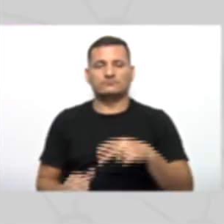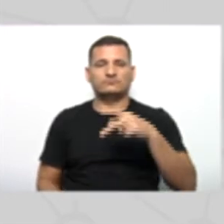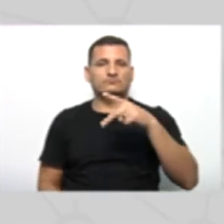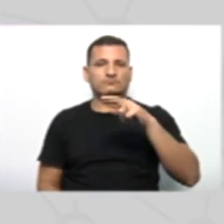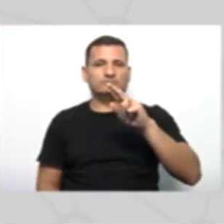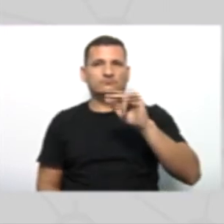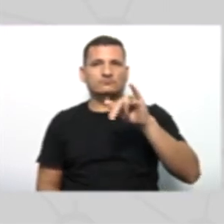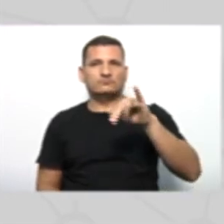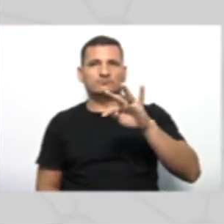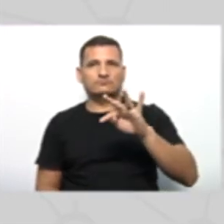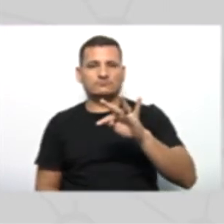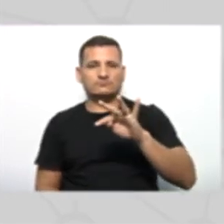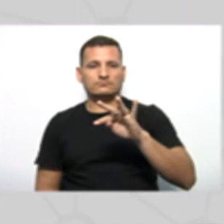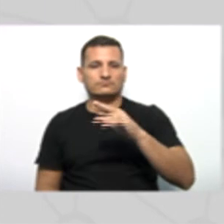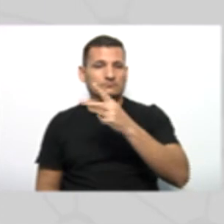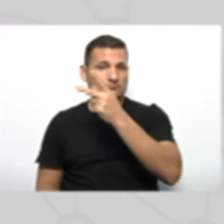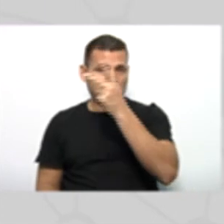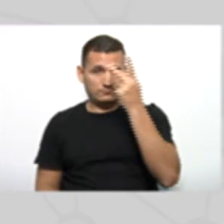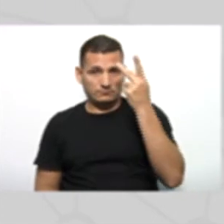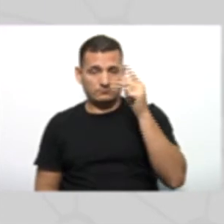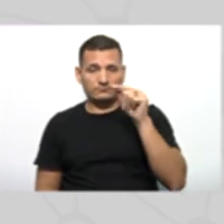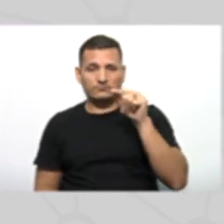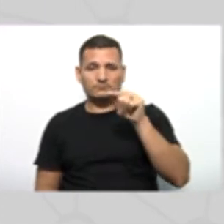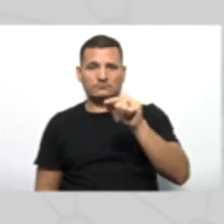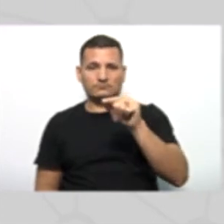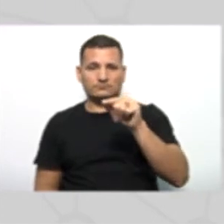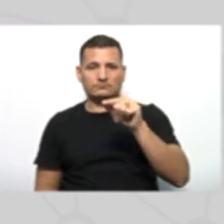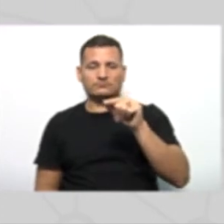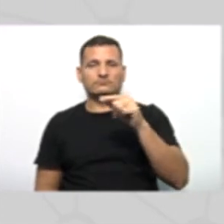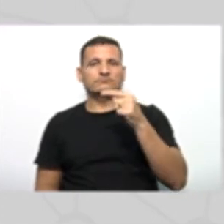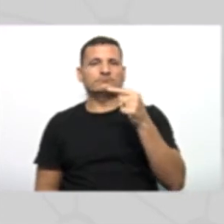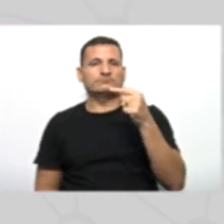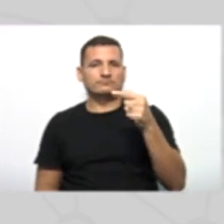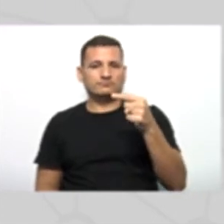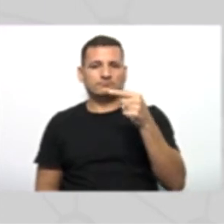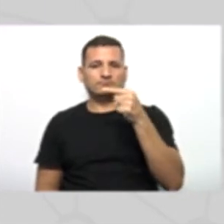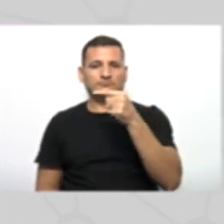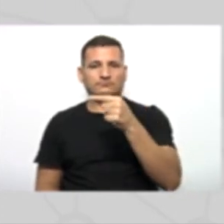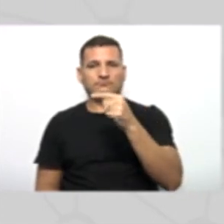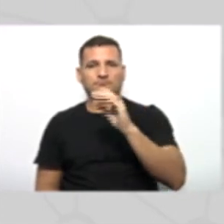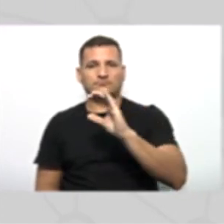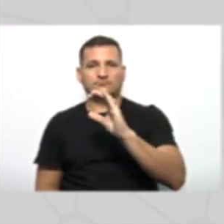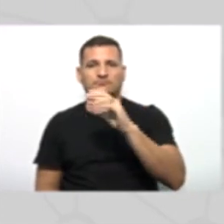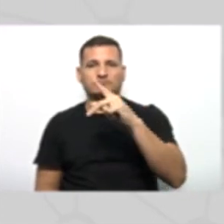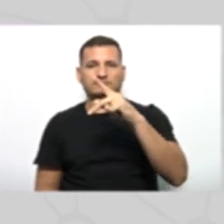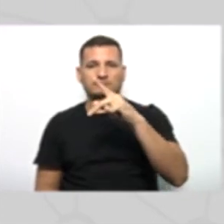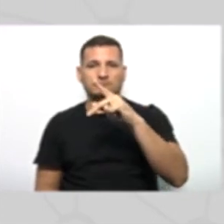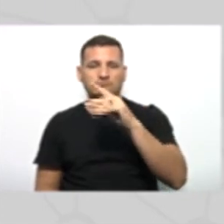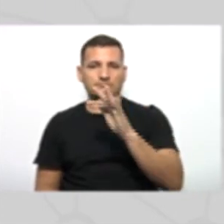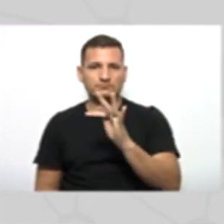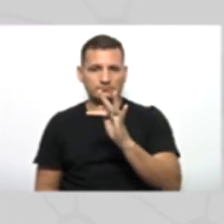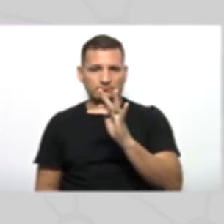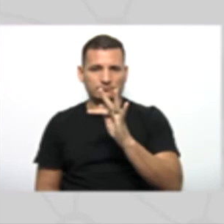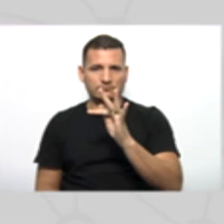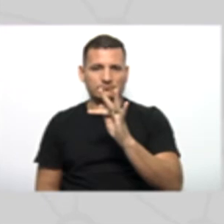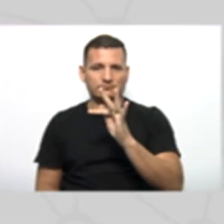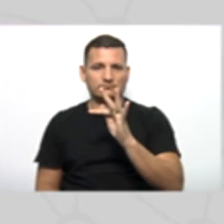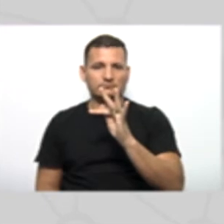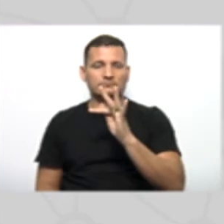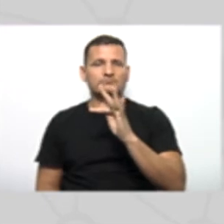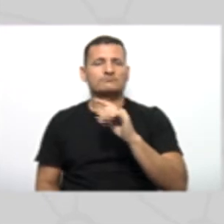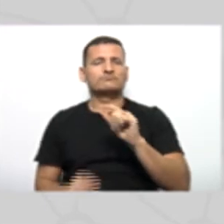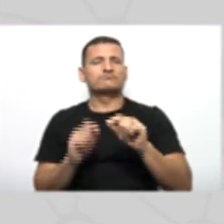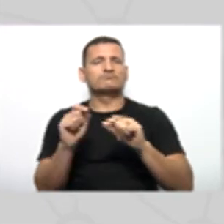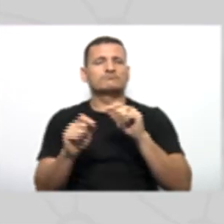ponto pessoa ponto underline underline CPF, se eu fizer isso, o que